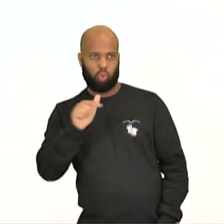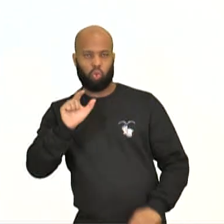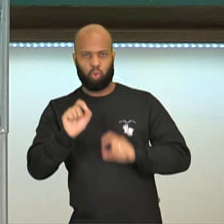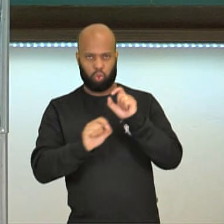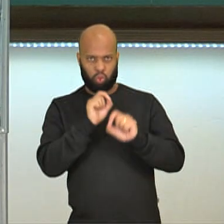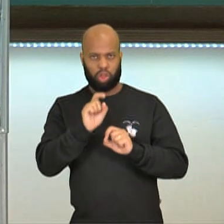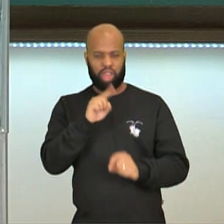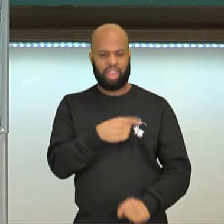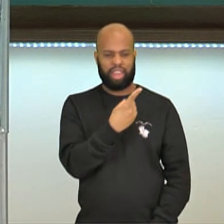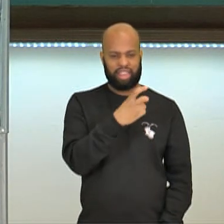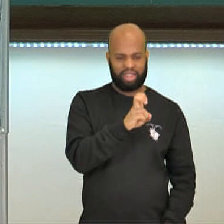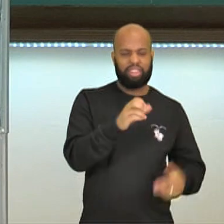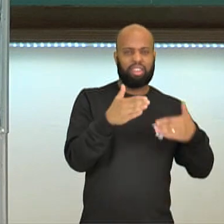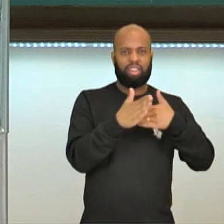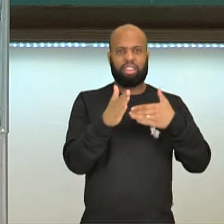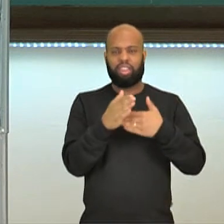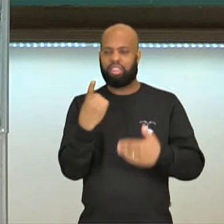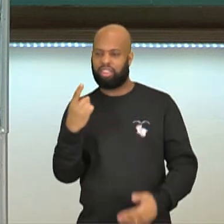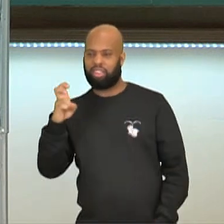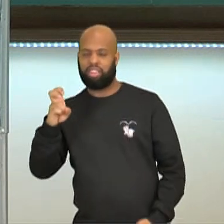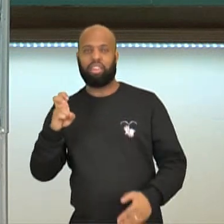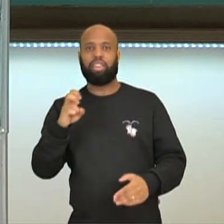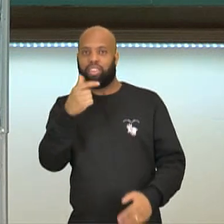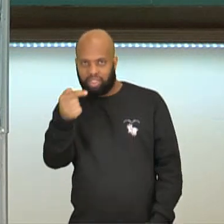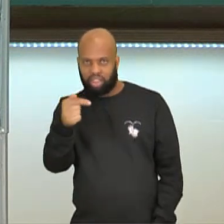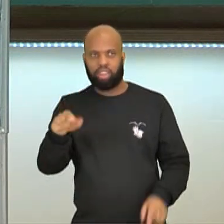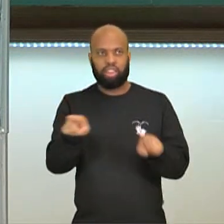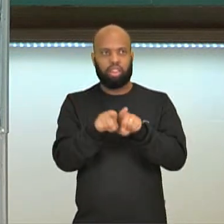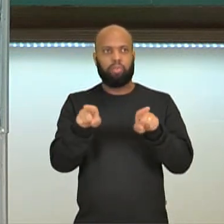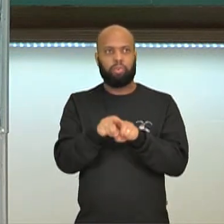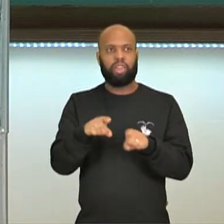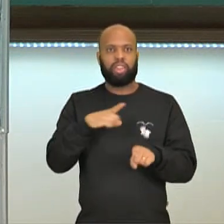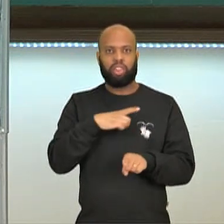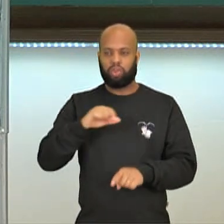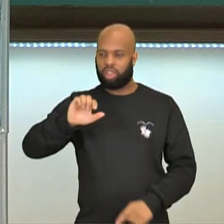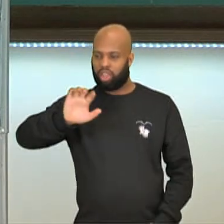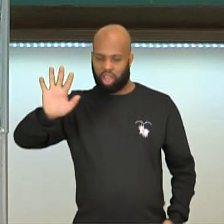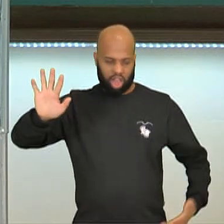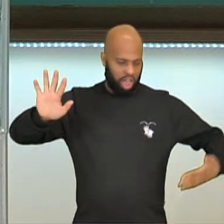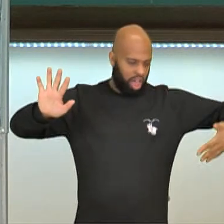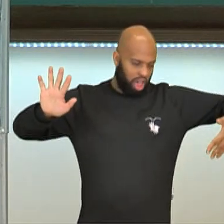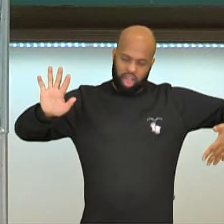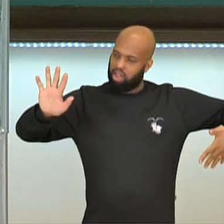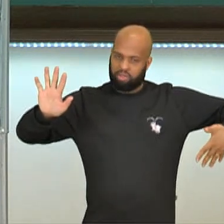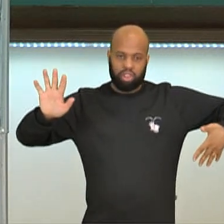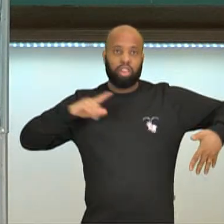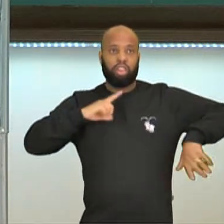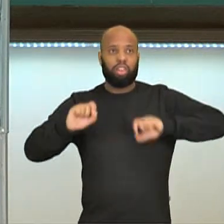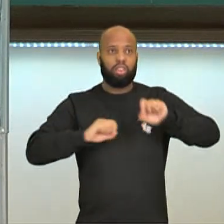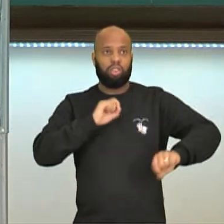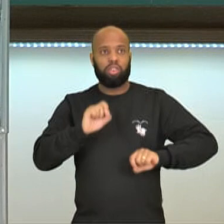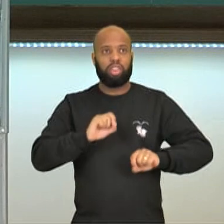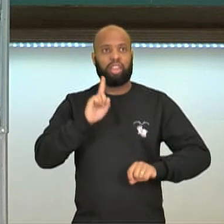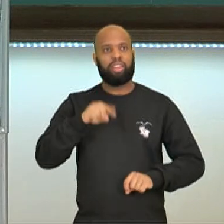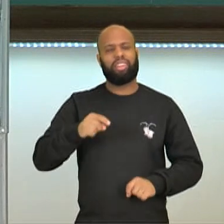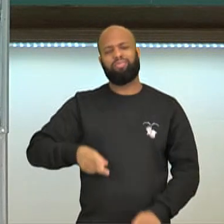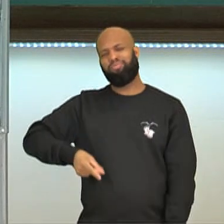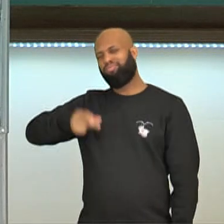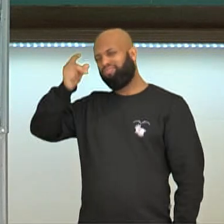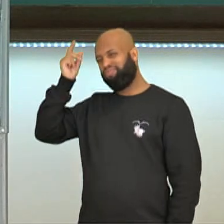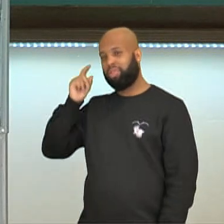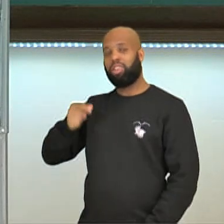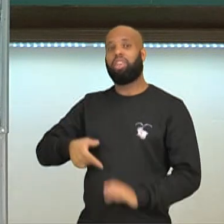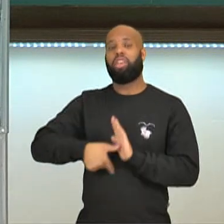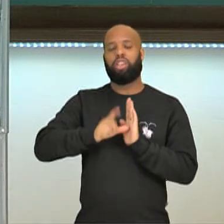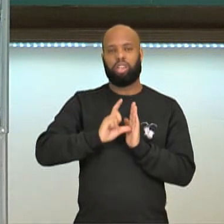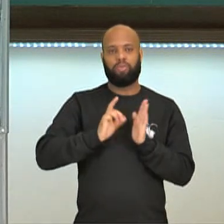é aquela, incrível, trabalha com 50 a 100 mil anos antes de Cristo, a presença humana no Brasil.